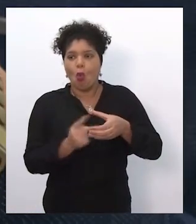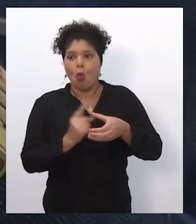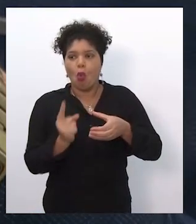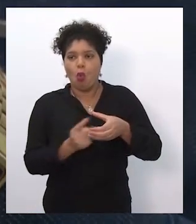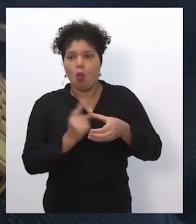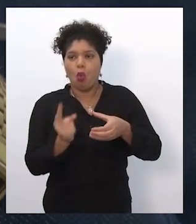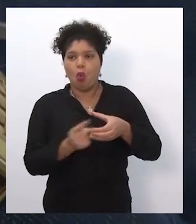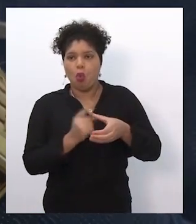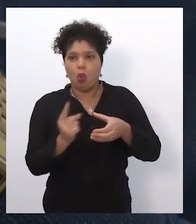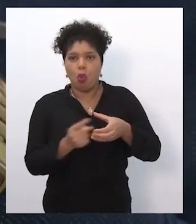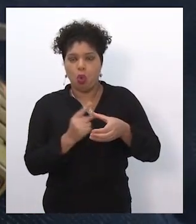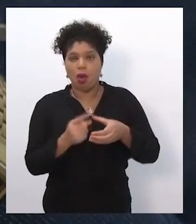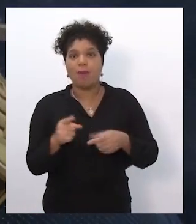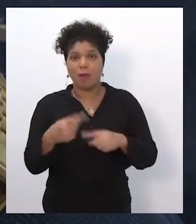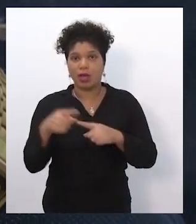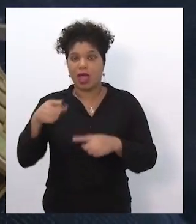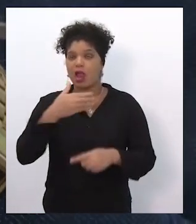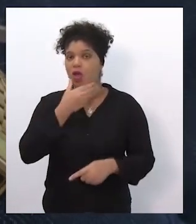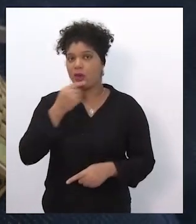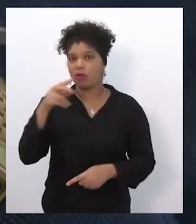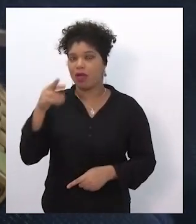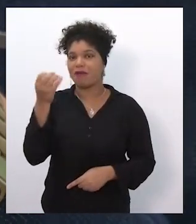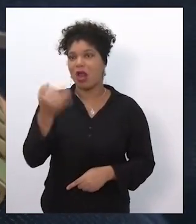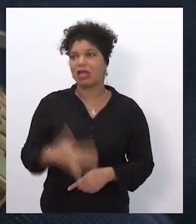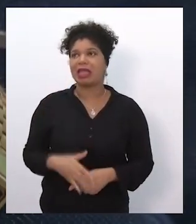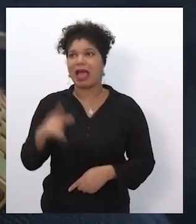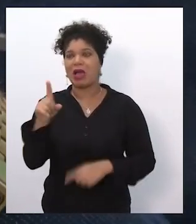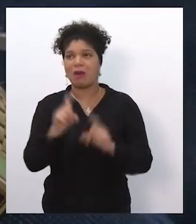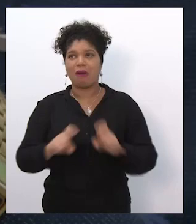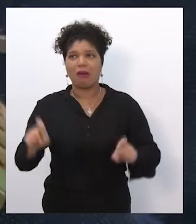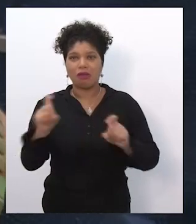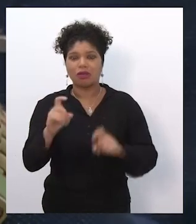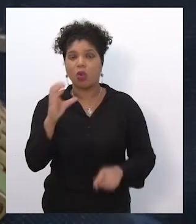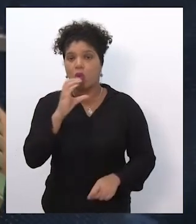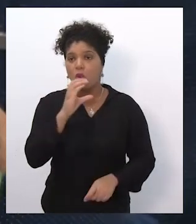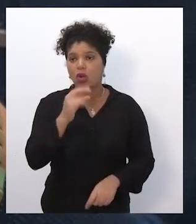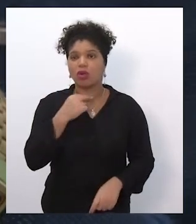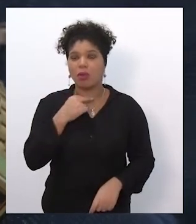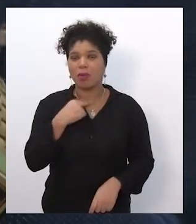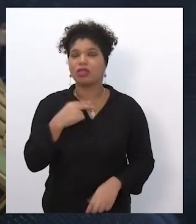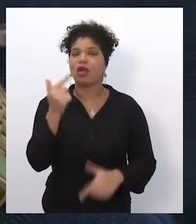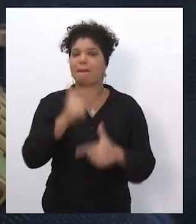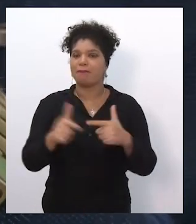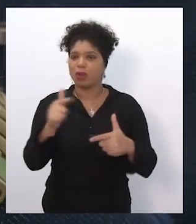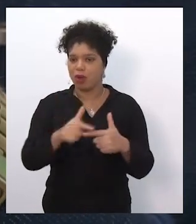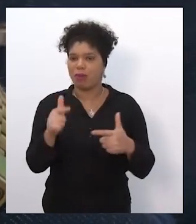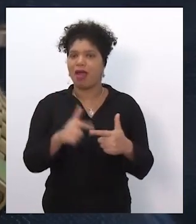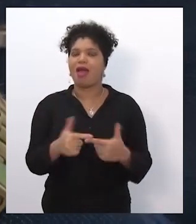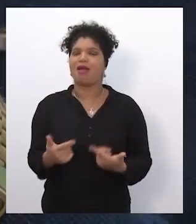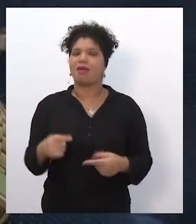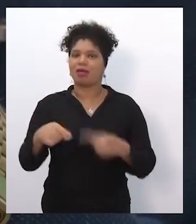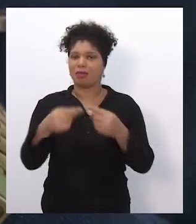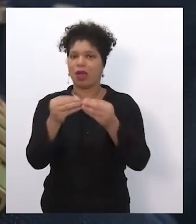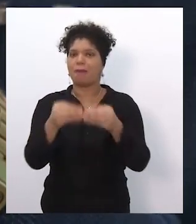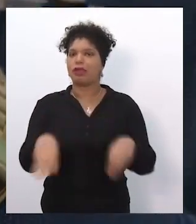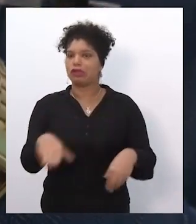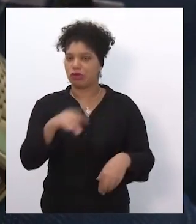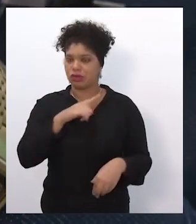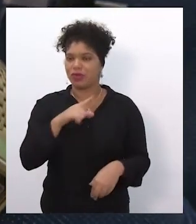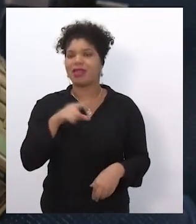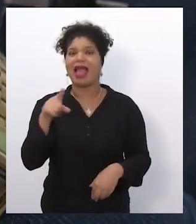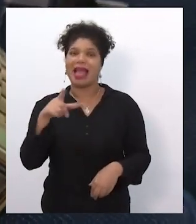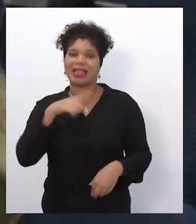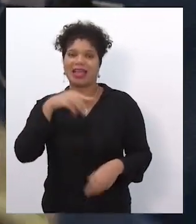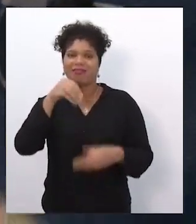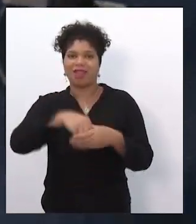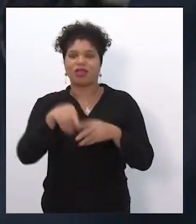que não pode esquentar o computador, senão vai dar muito problema, né? Vai acabar desgastando o seu componente do processador. E a gente